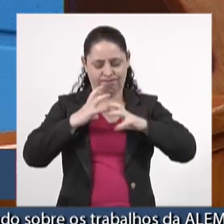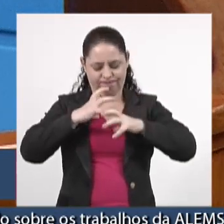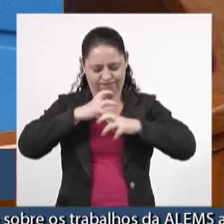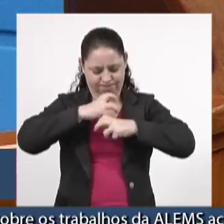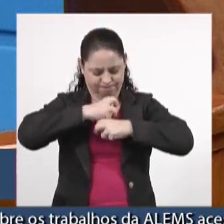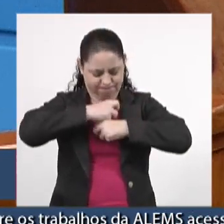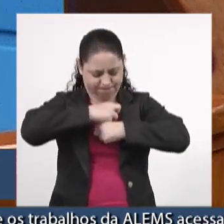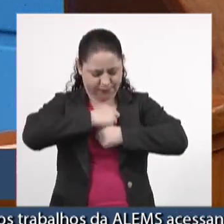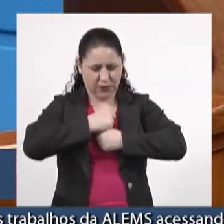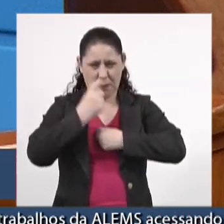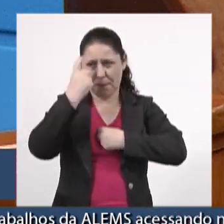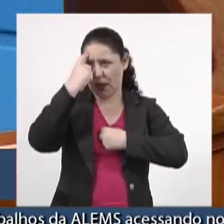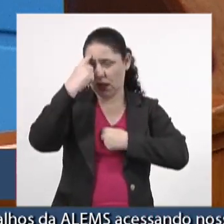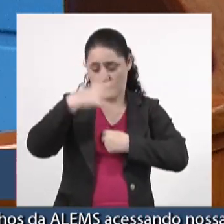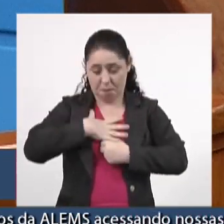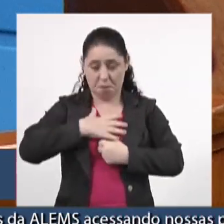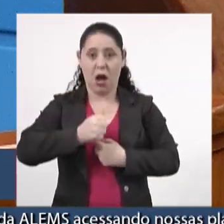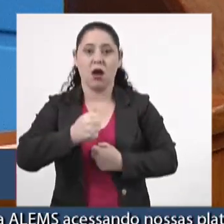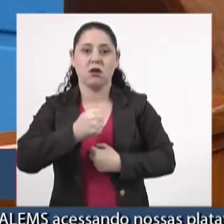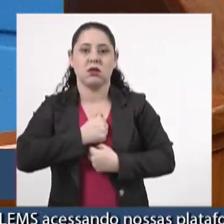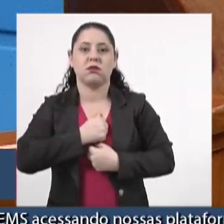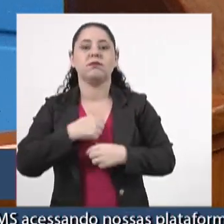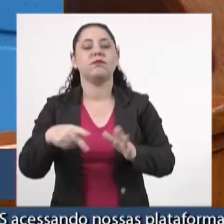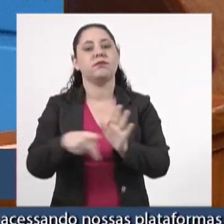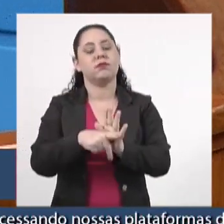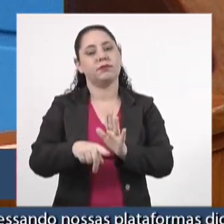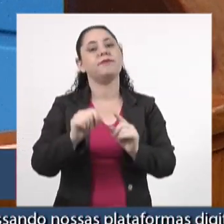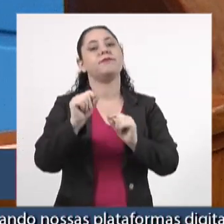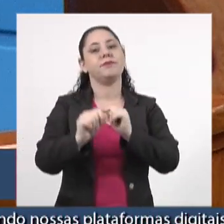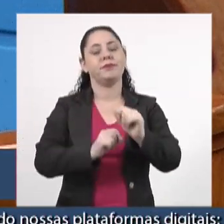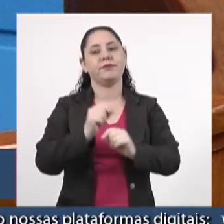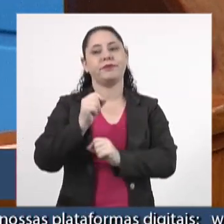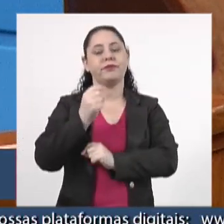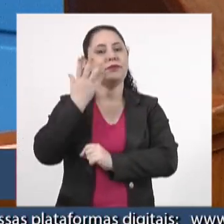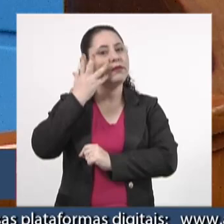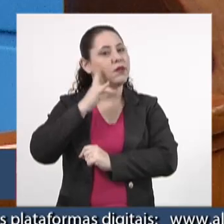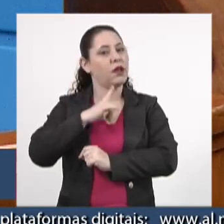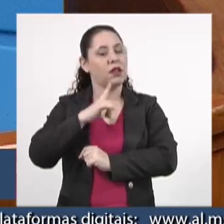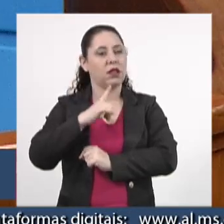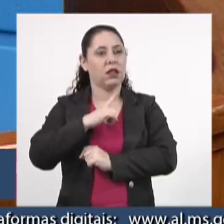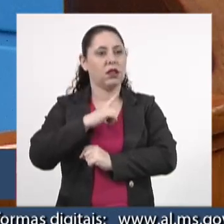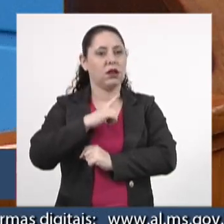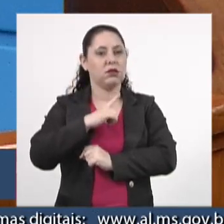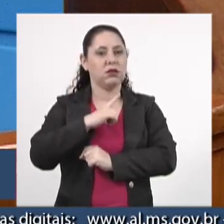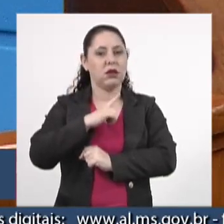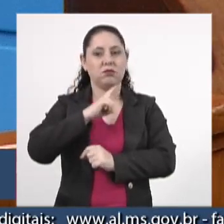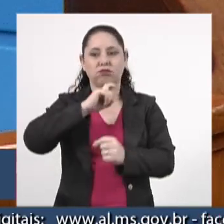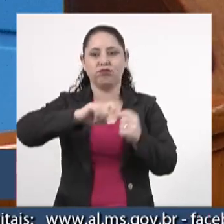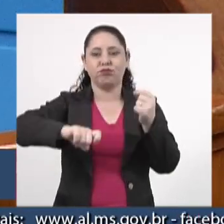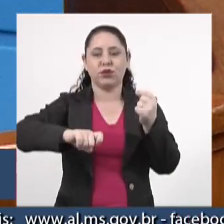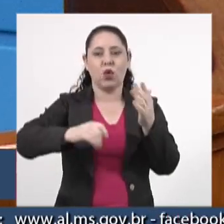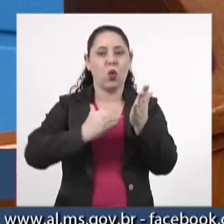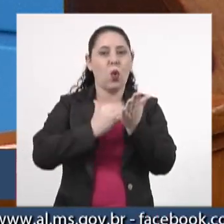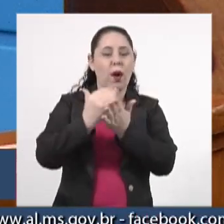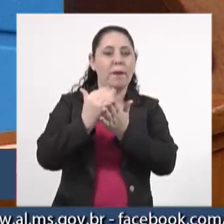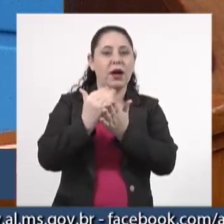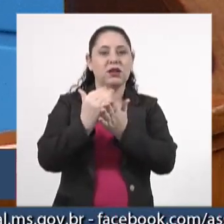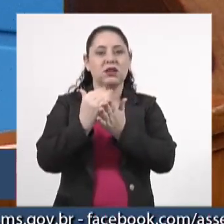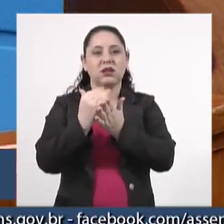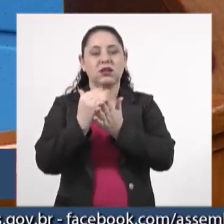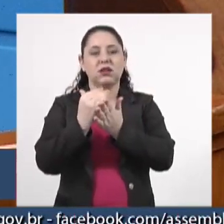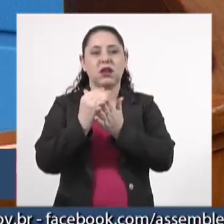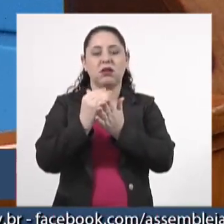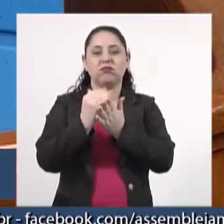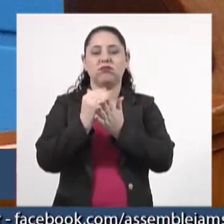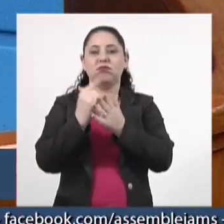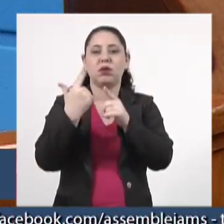depressão, pensamentos suicidas. Né? Então, a criança ela tem muitos distúrbios sexuais também, desde muito pequena.